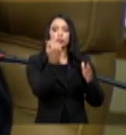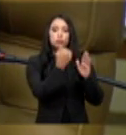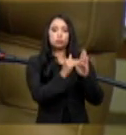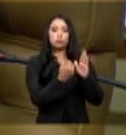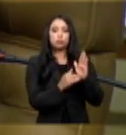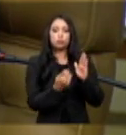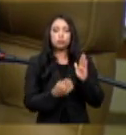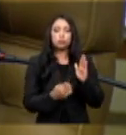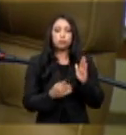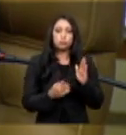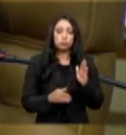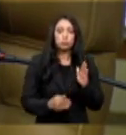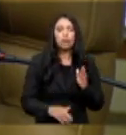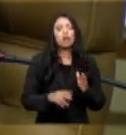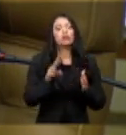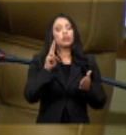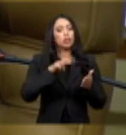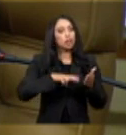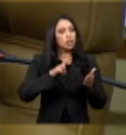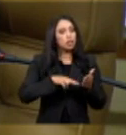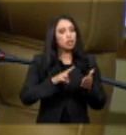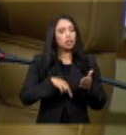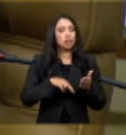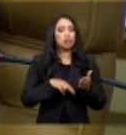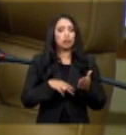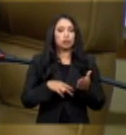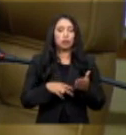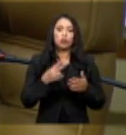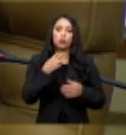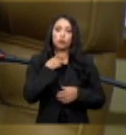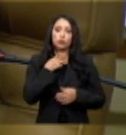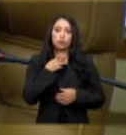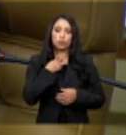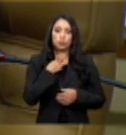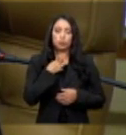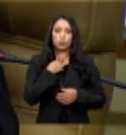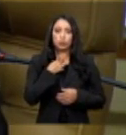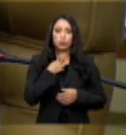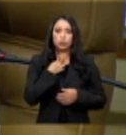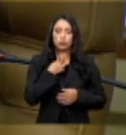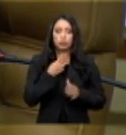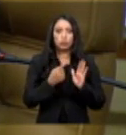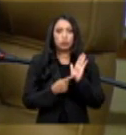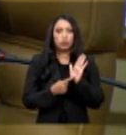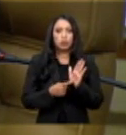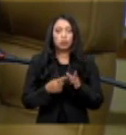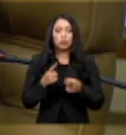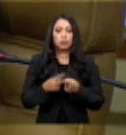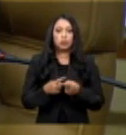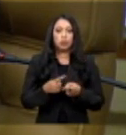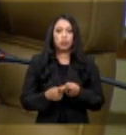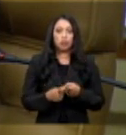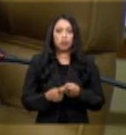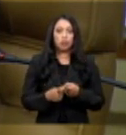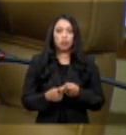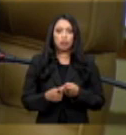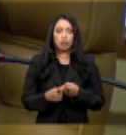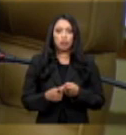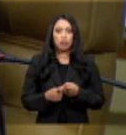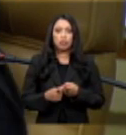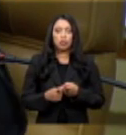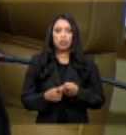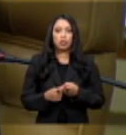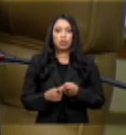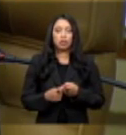foi lido e até citado. Eu não tive a oportunidade de passar o voto, porque estou um pouco ainda na situação